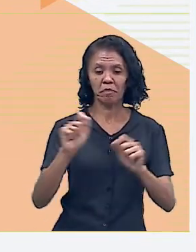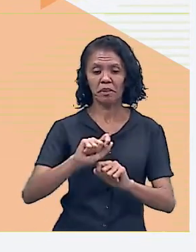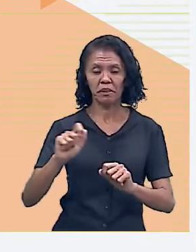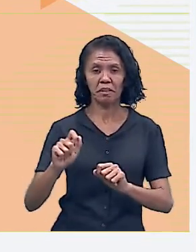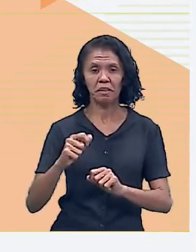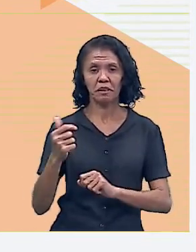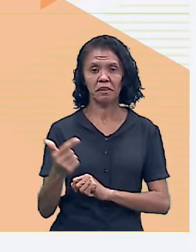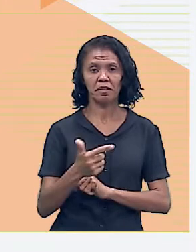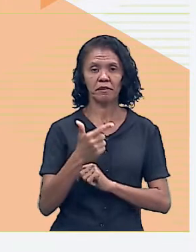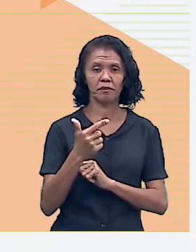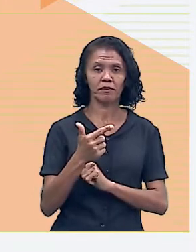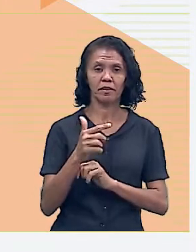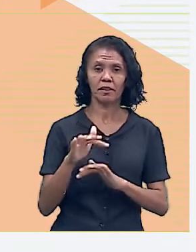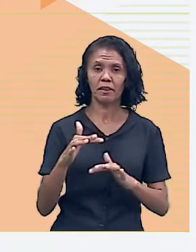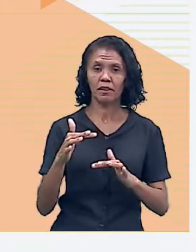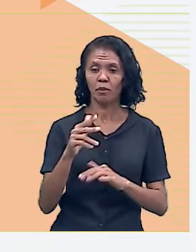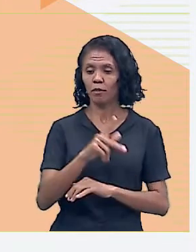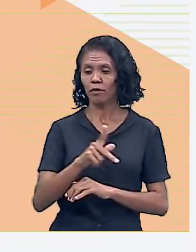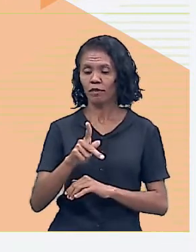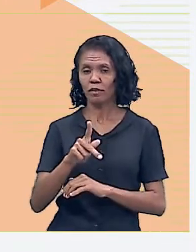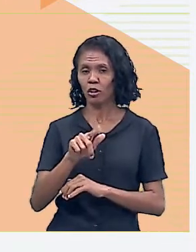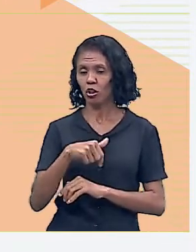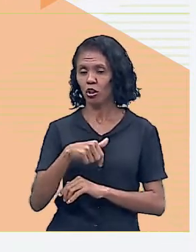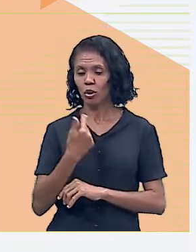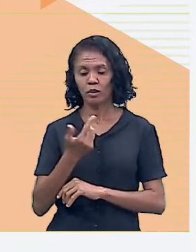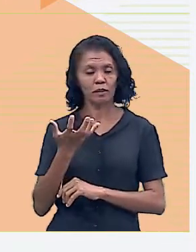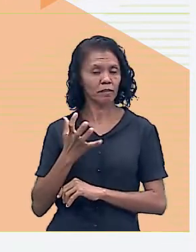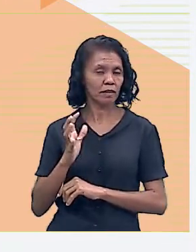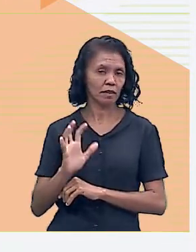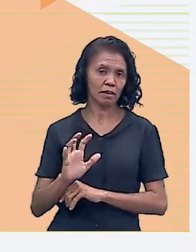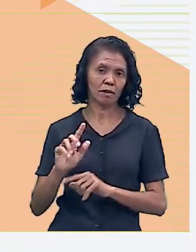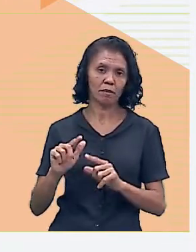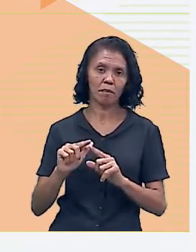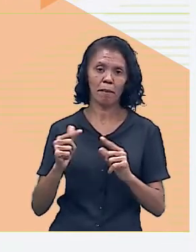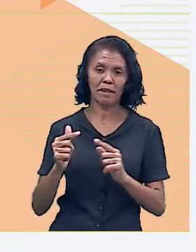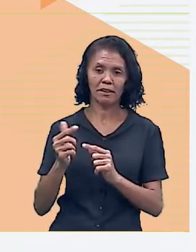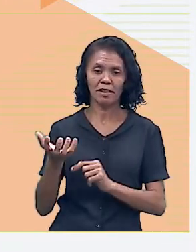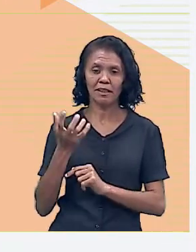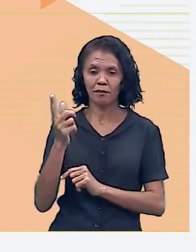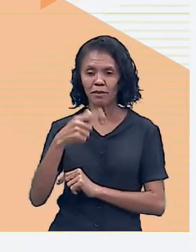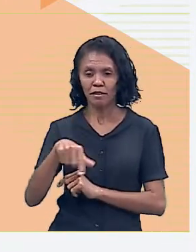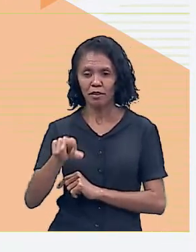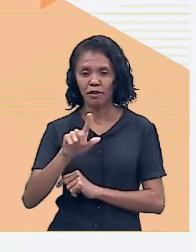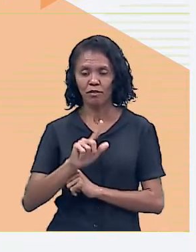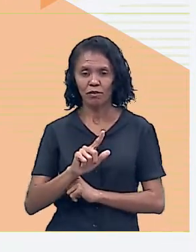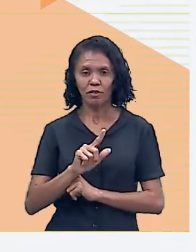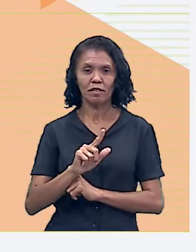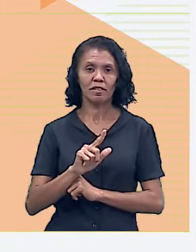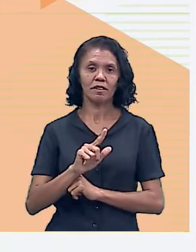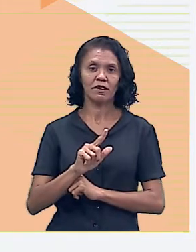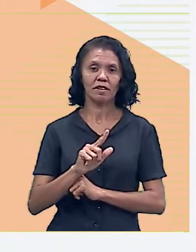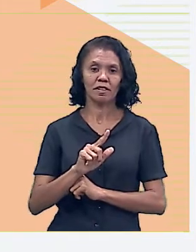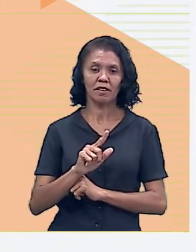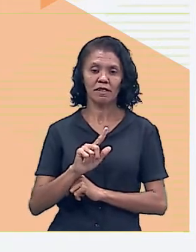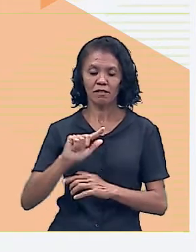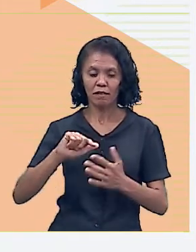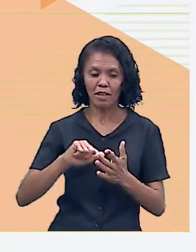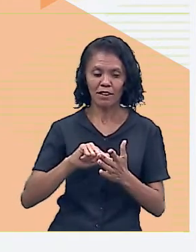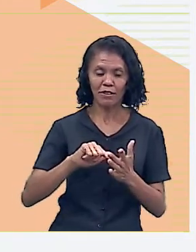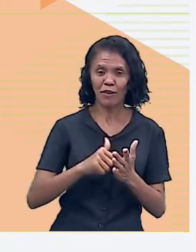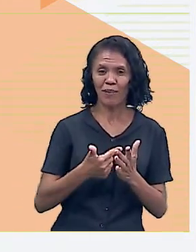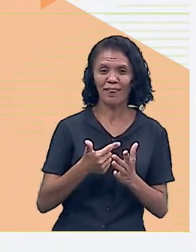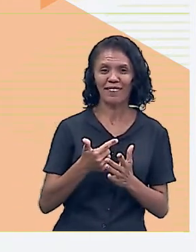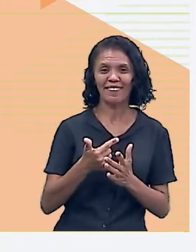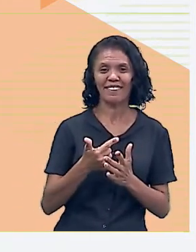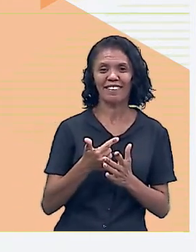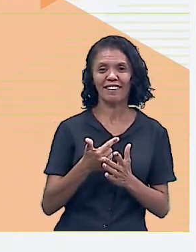é isso que a gente quer lá compadece de número 2 que é muito simples a gente objetivo os 200 pontos que ao nível 5 a nota máxima